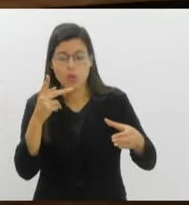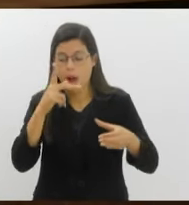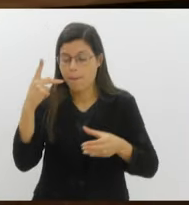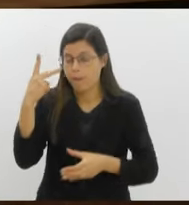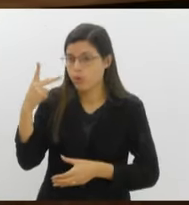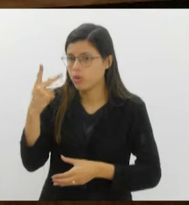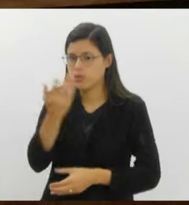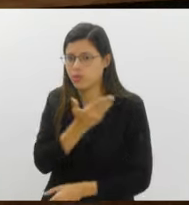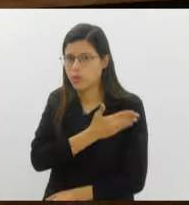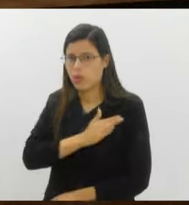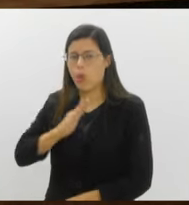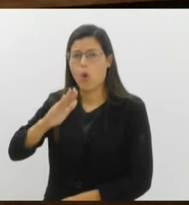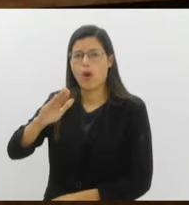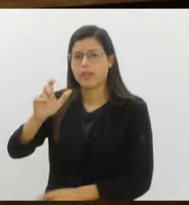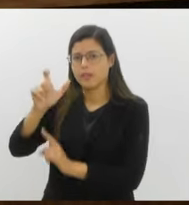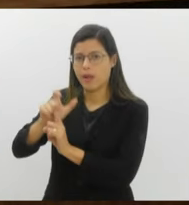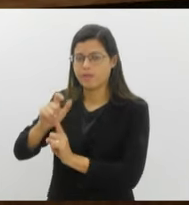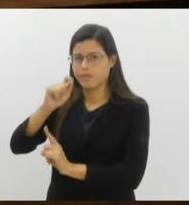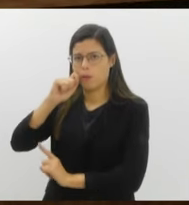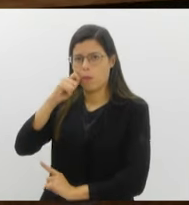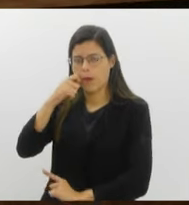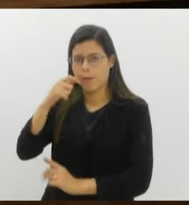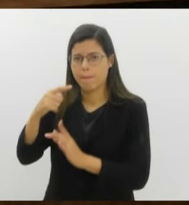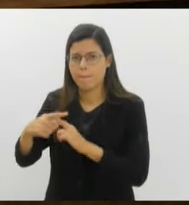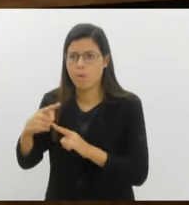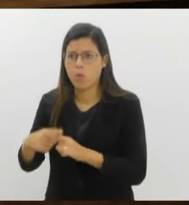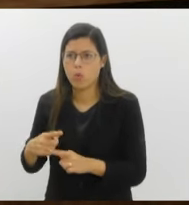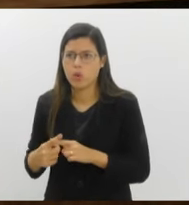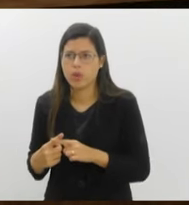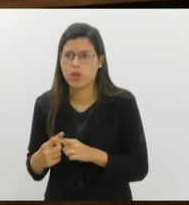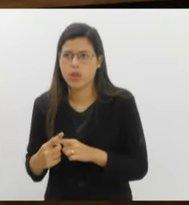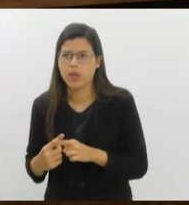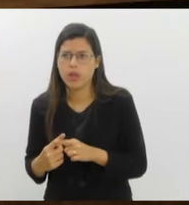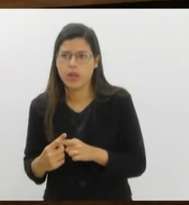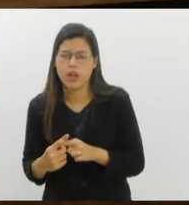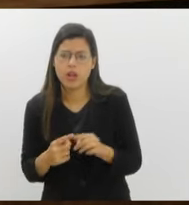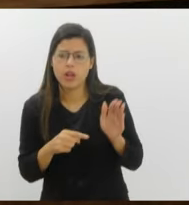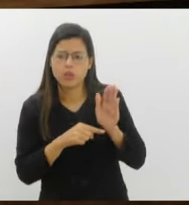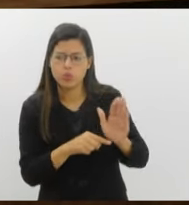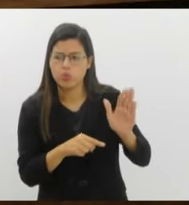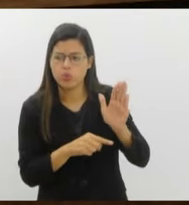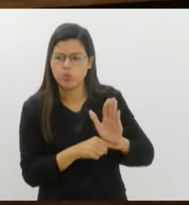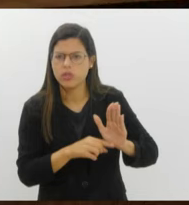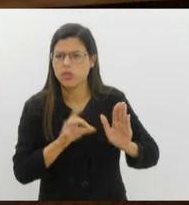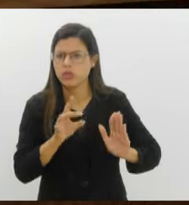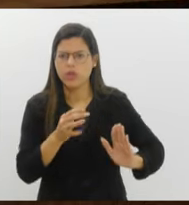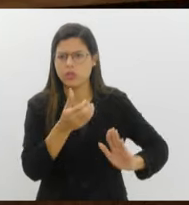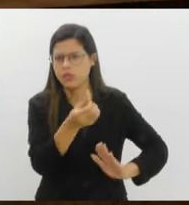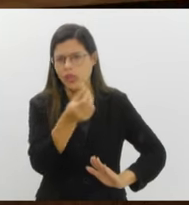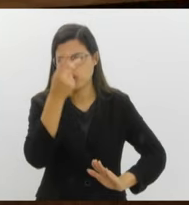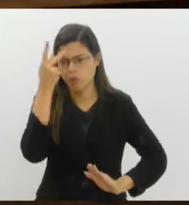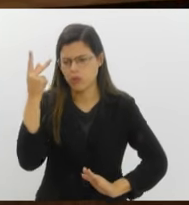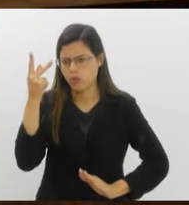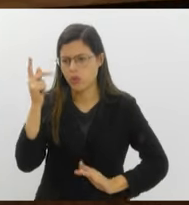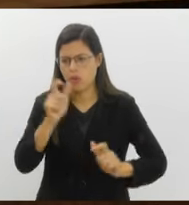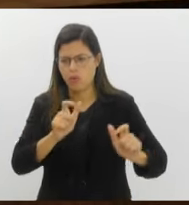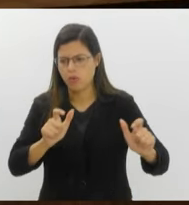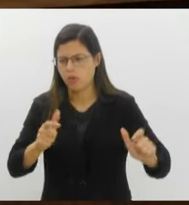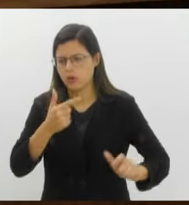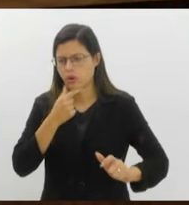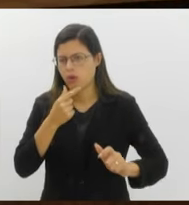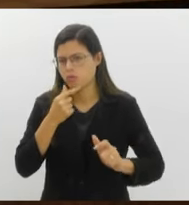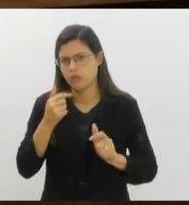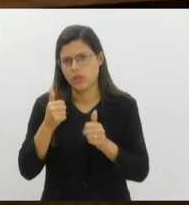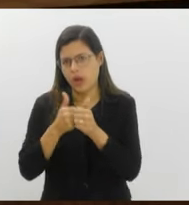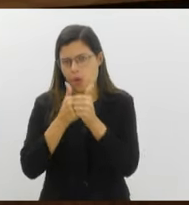Paes, porque ele privilegia meia dúzia dos menudos dele que acompanham ele lá. Todo mundo sabe